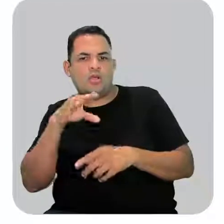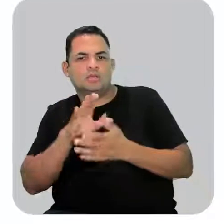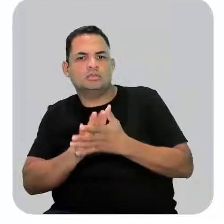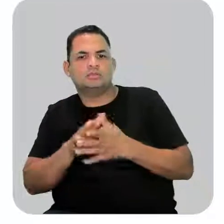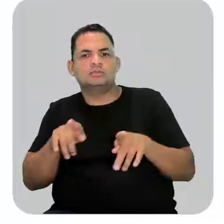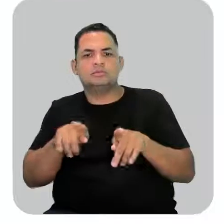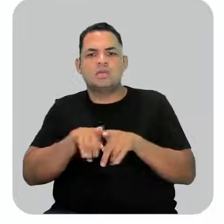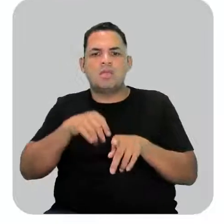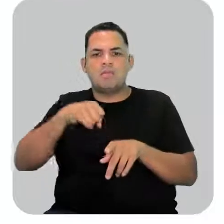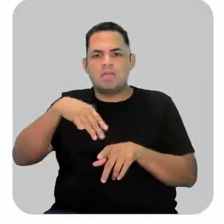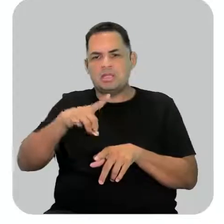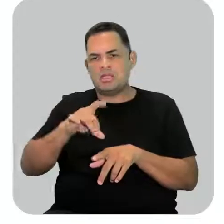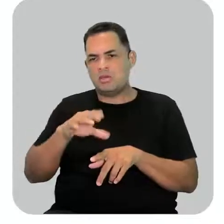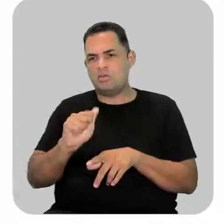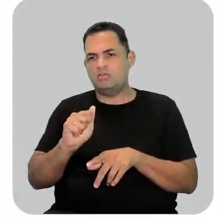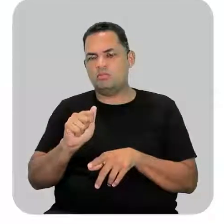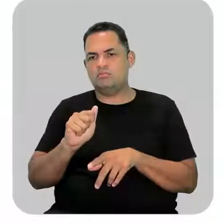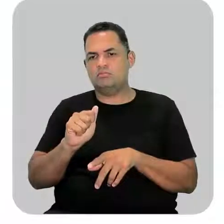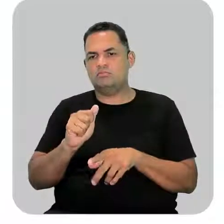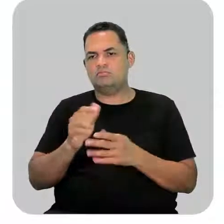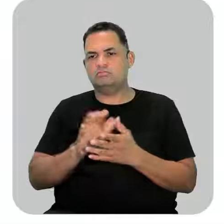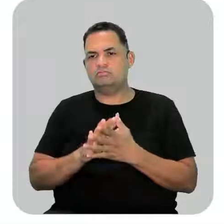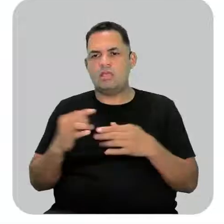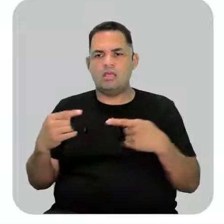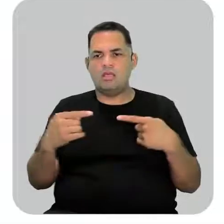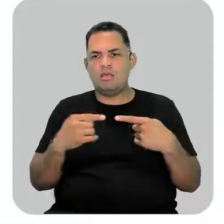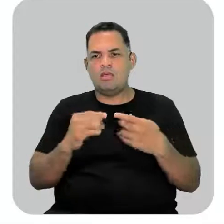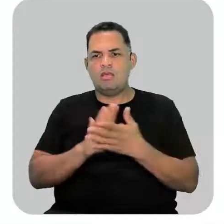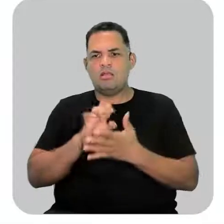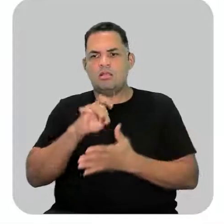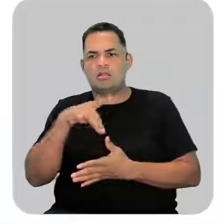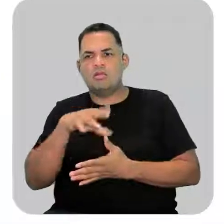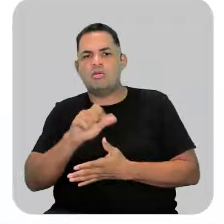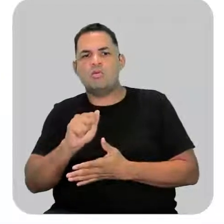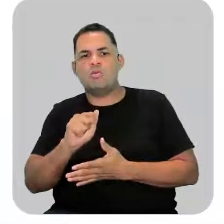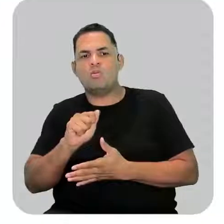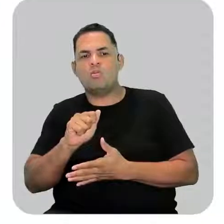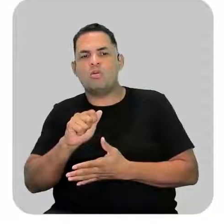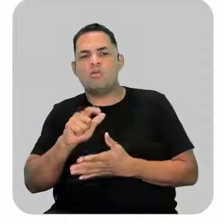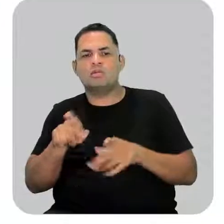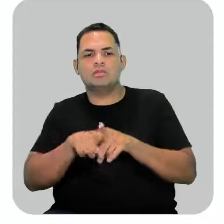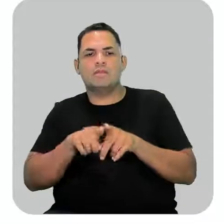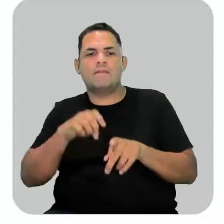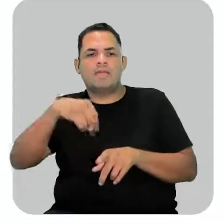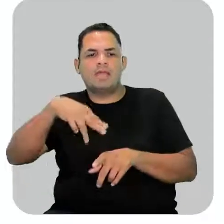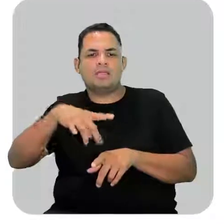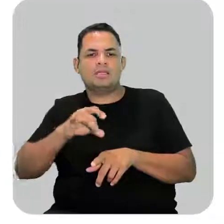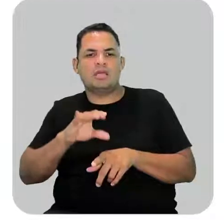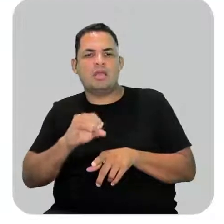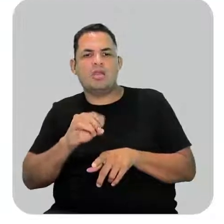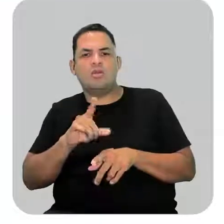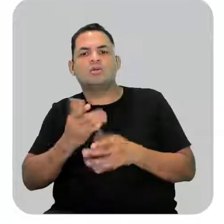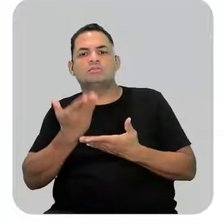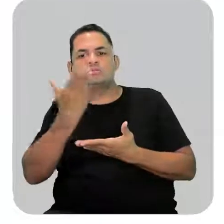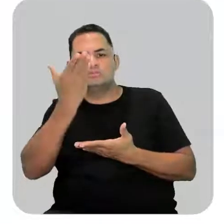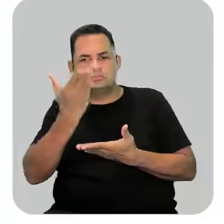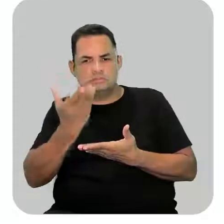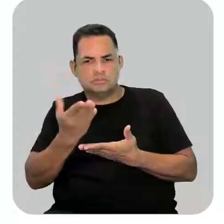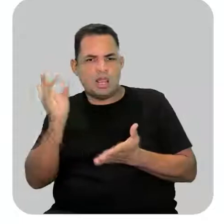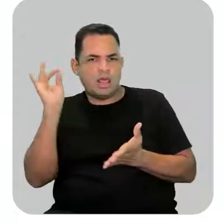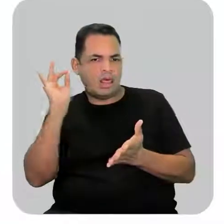no caso o metanol. Em relação ao etanol e ao metanol, são feitas as